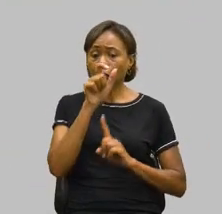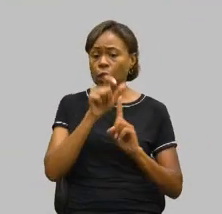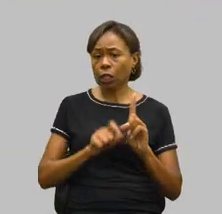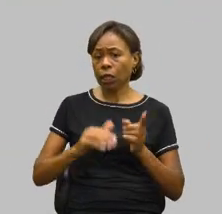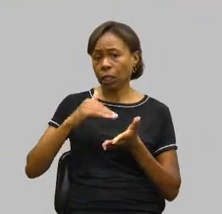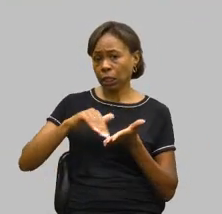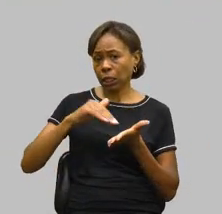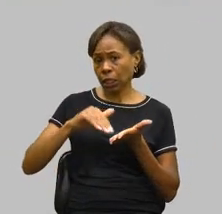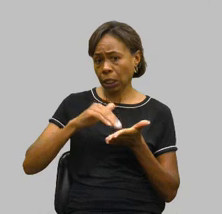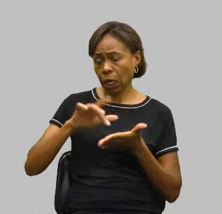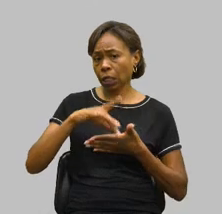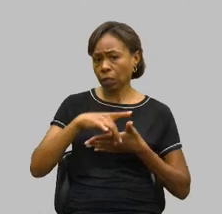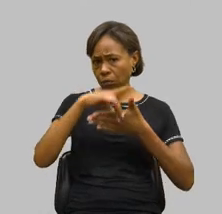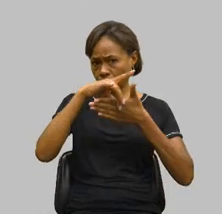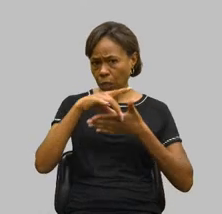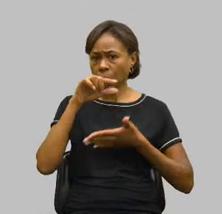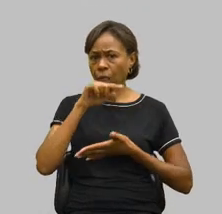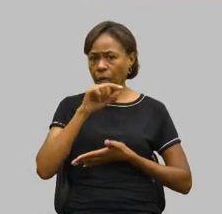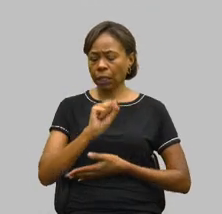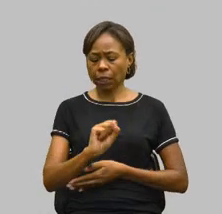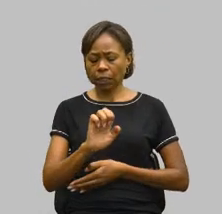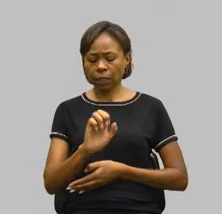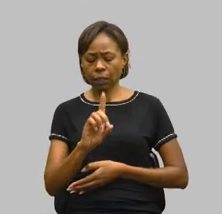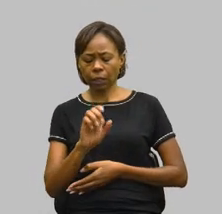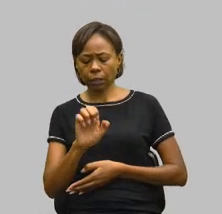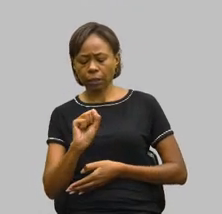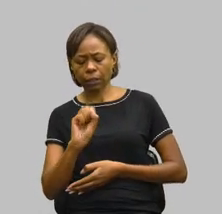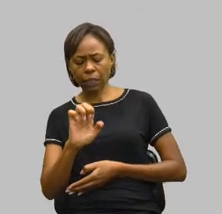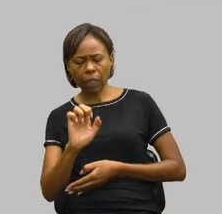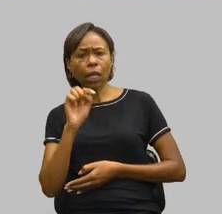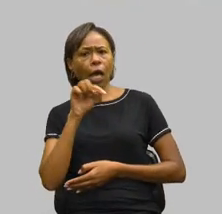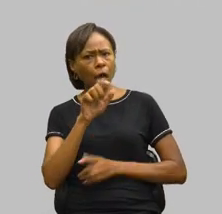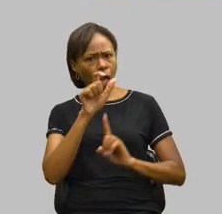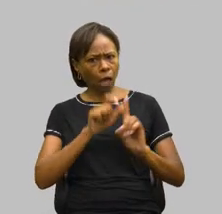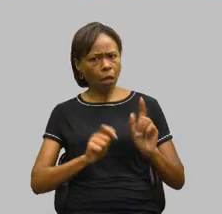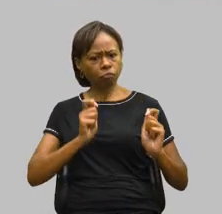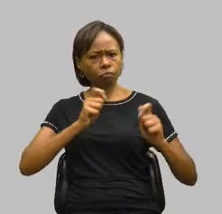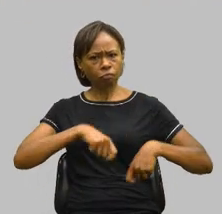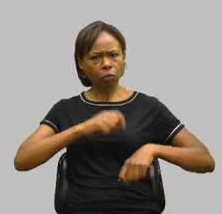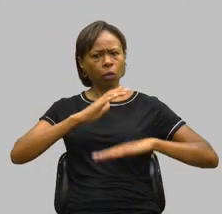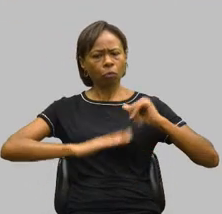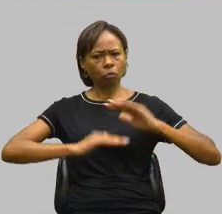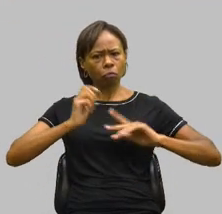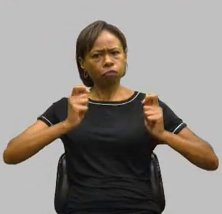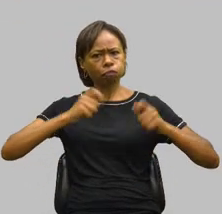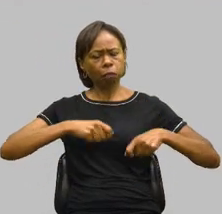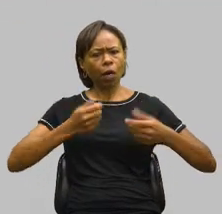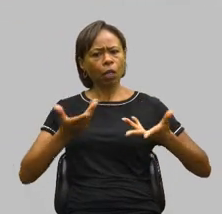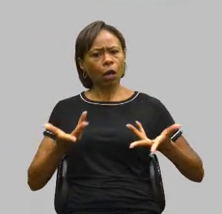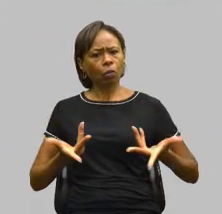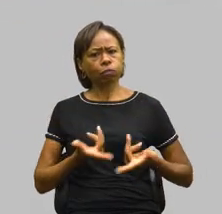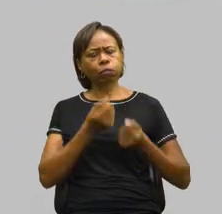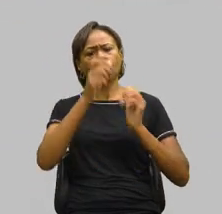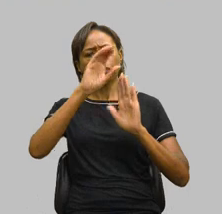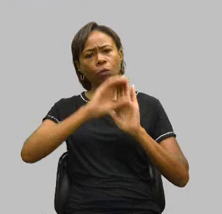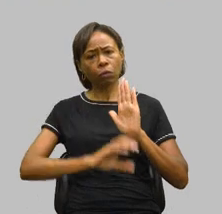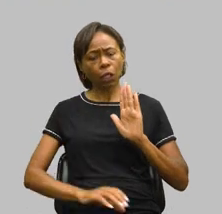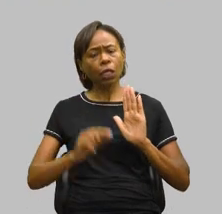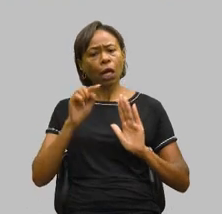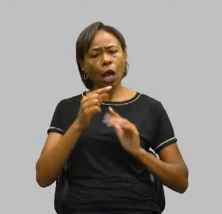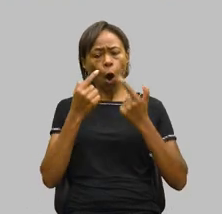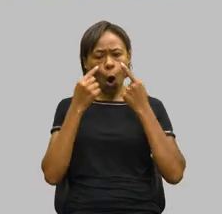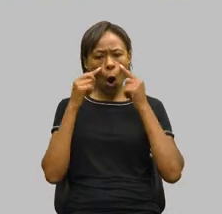cedes tão competente capacitada que tem um currículo Impecável e um olhar materno e sensível